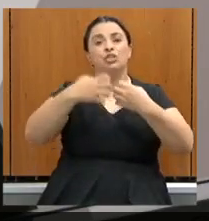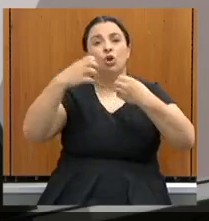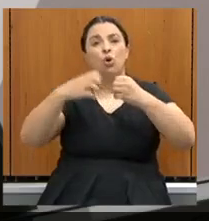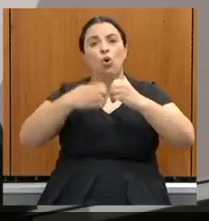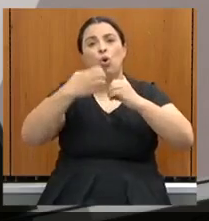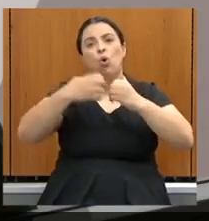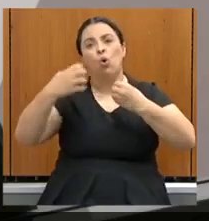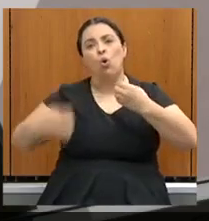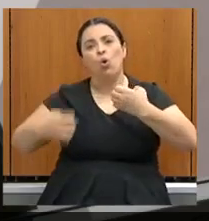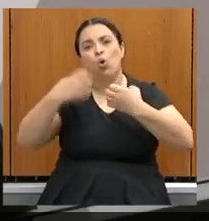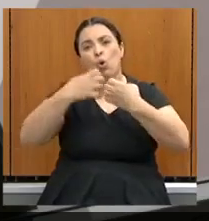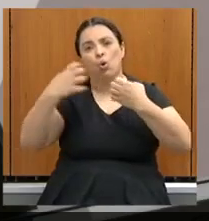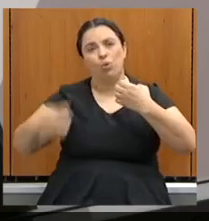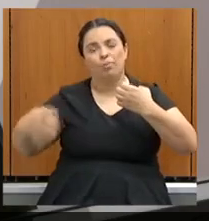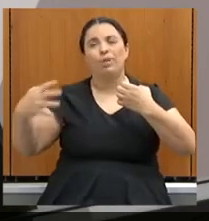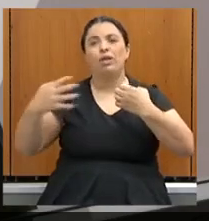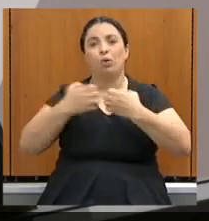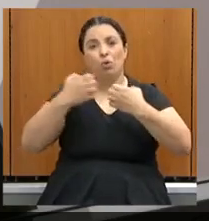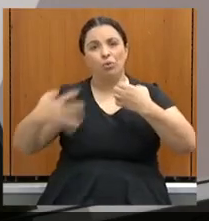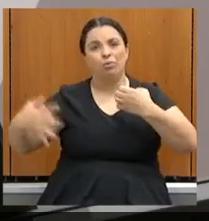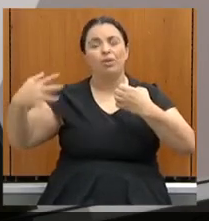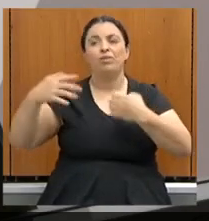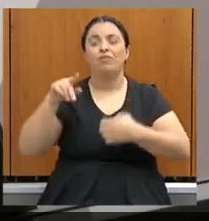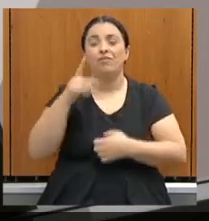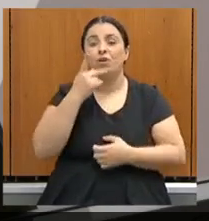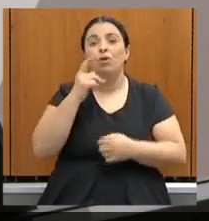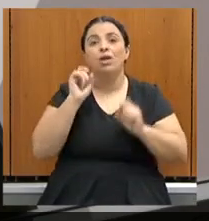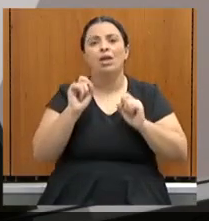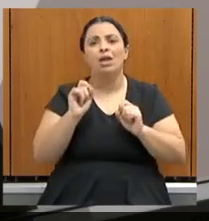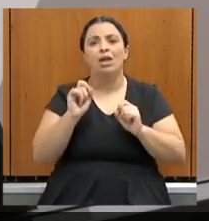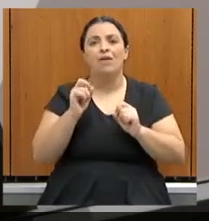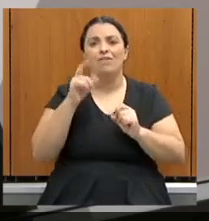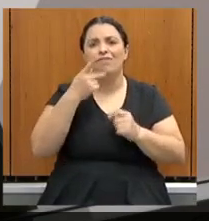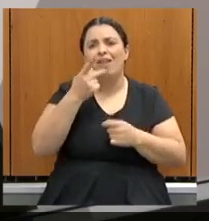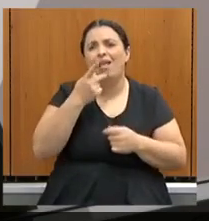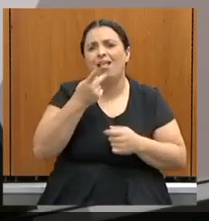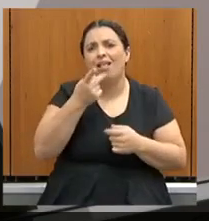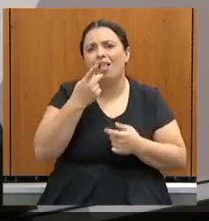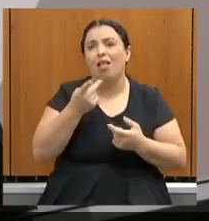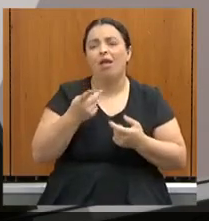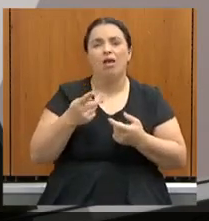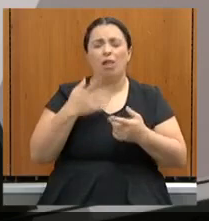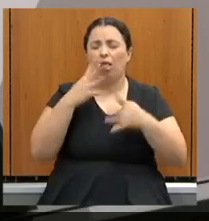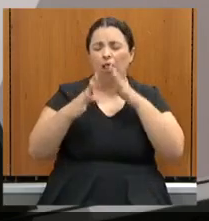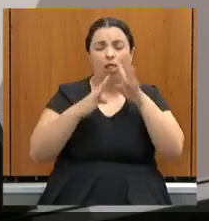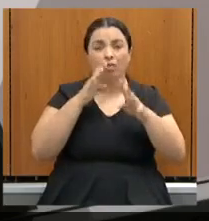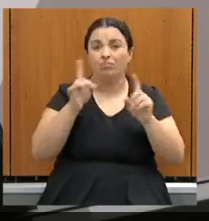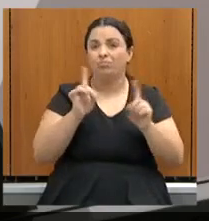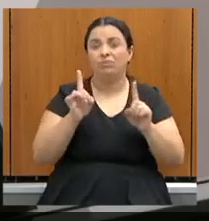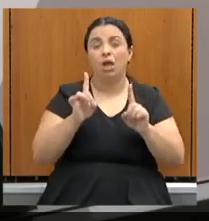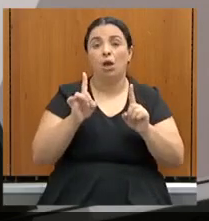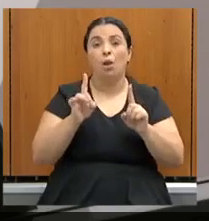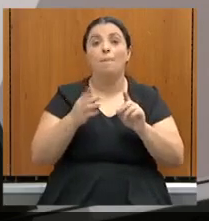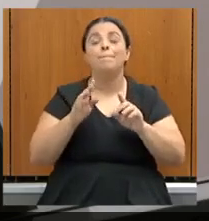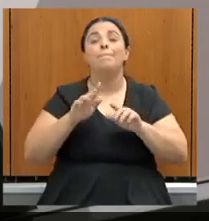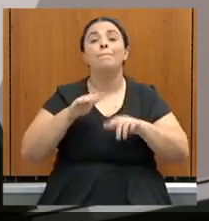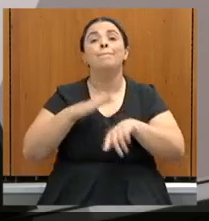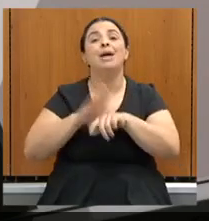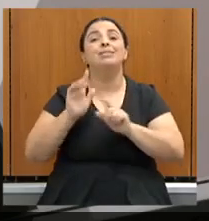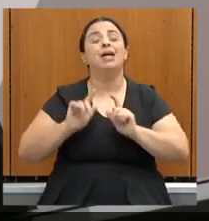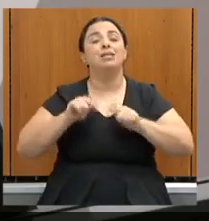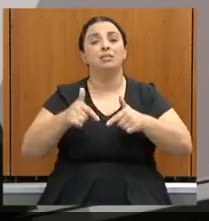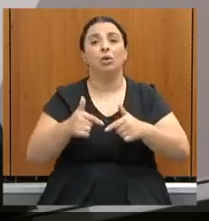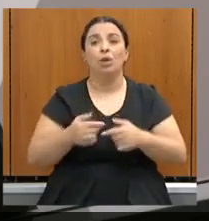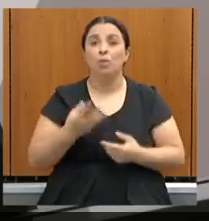menos falação e mais ação. E a falação ideológica tem atrapalhado muito o Brasil. E é